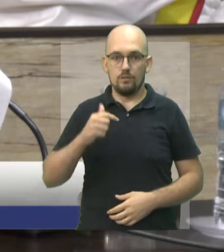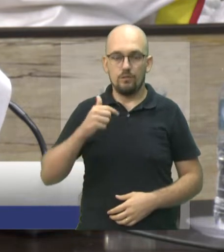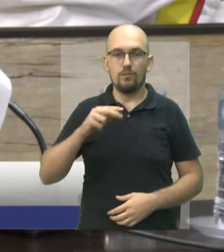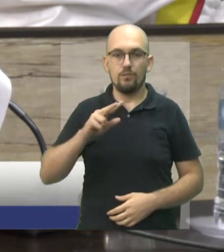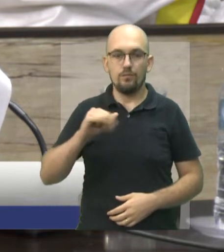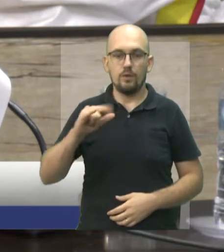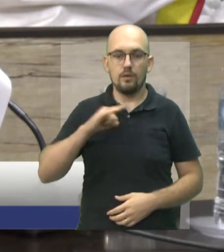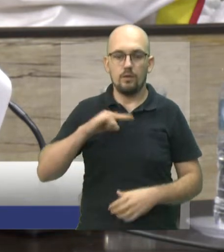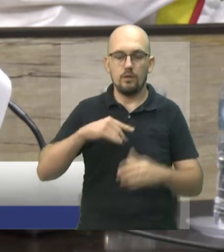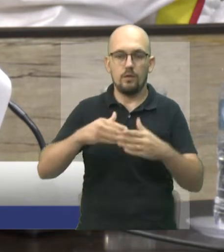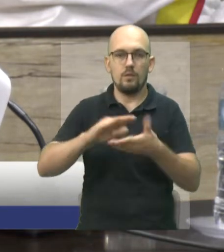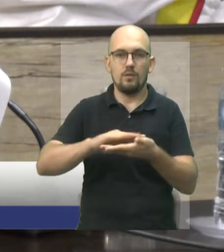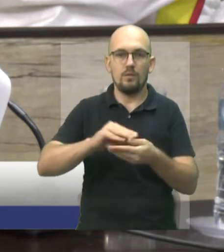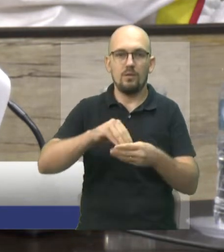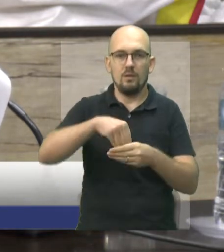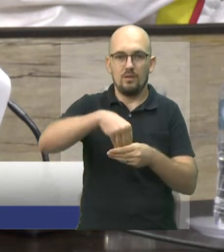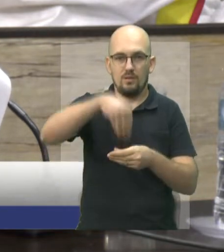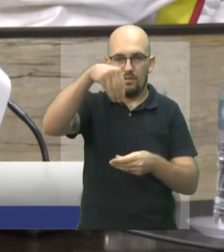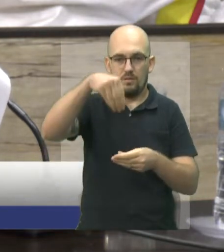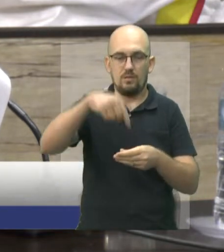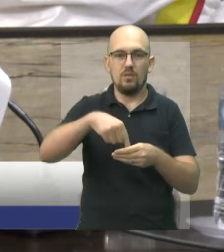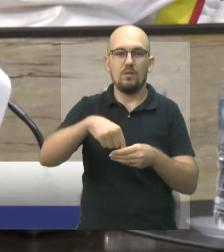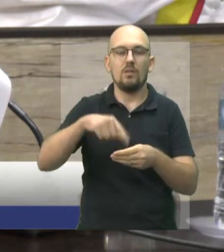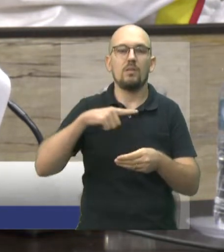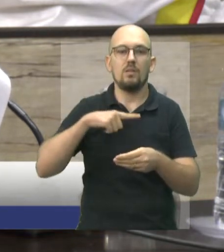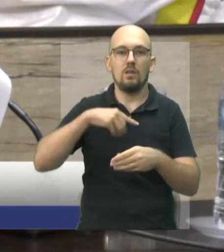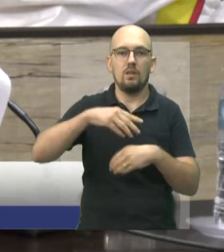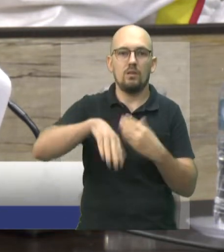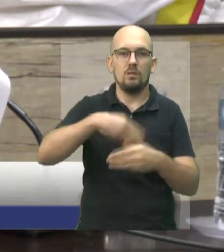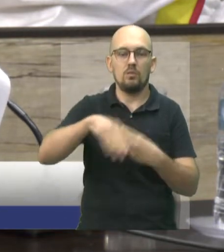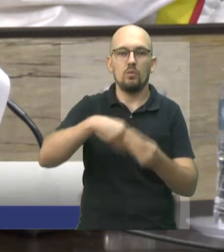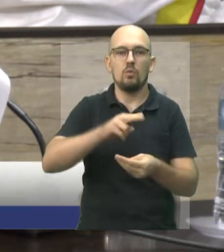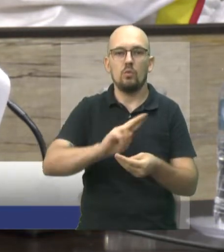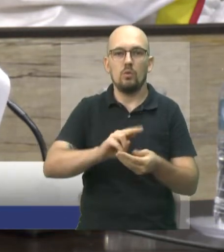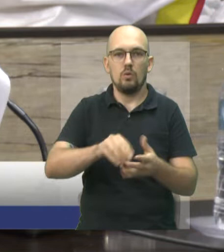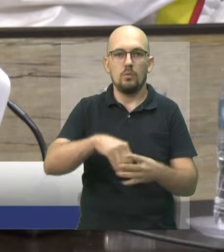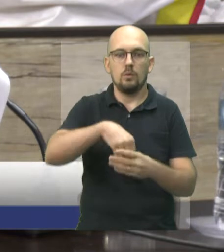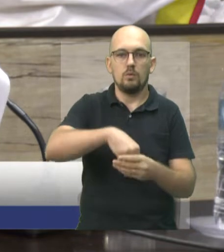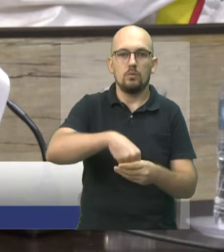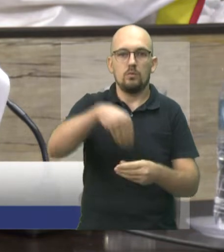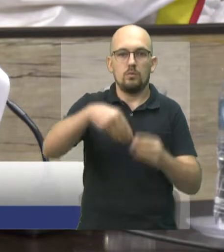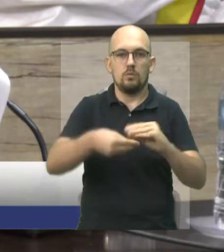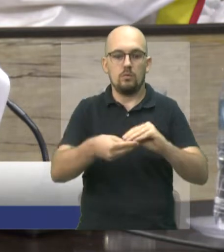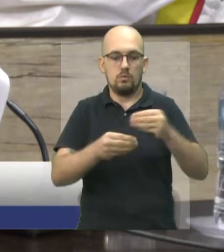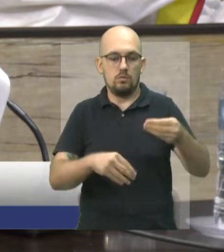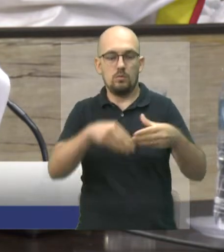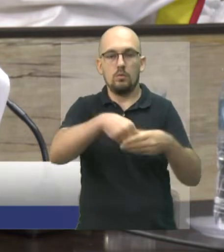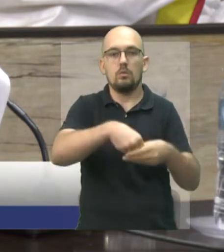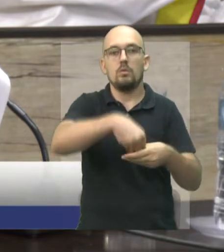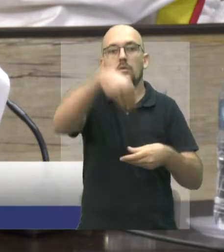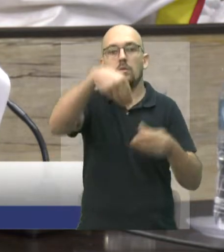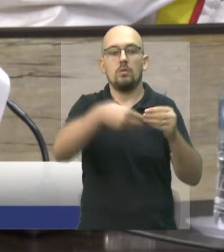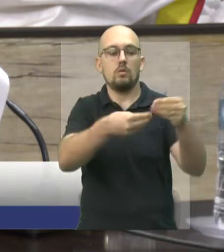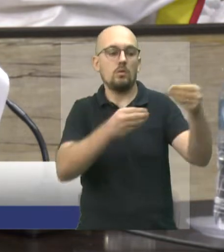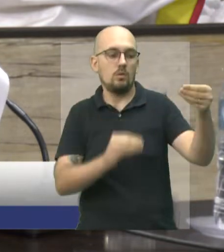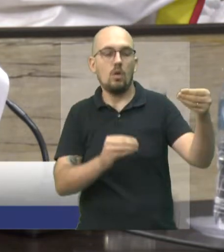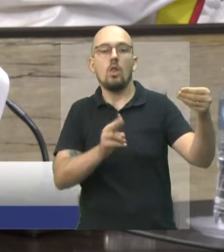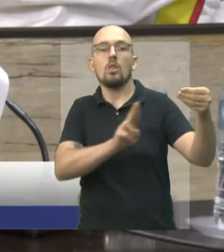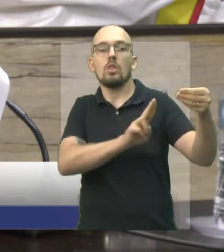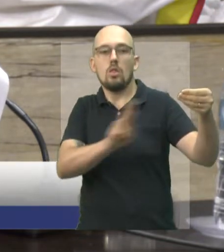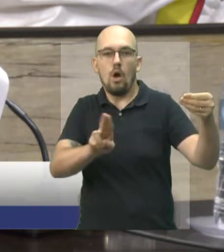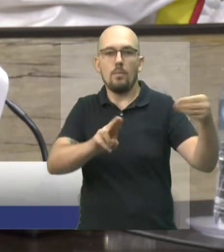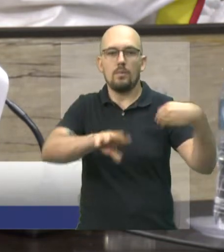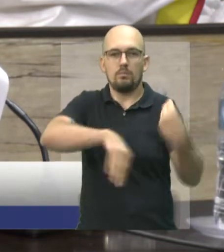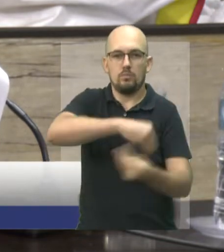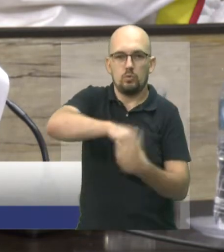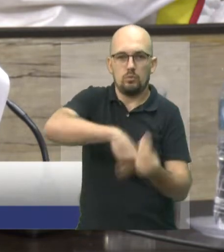um envelope sem identificação, que contém em seu interior o nome de cada um dos senhores